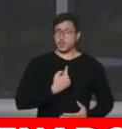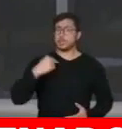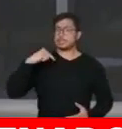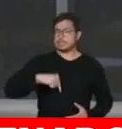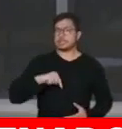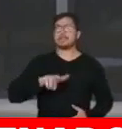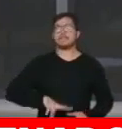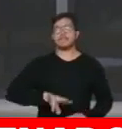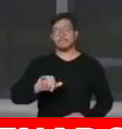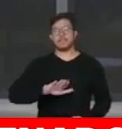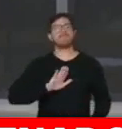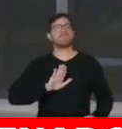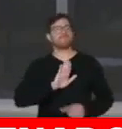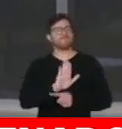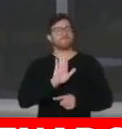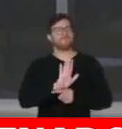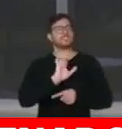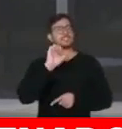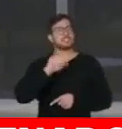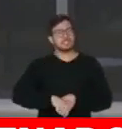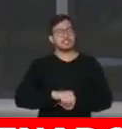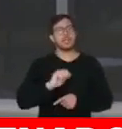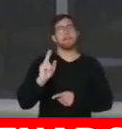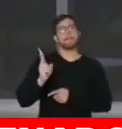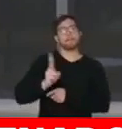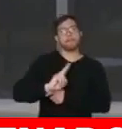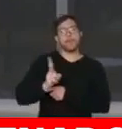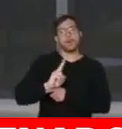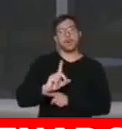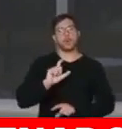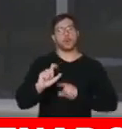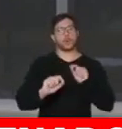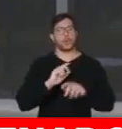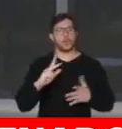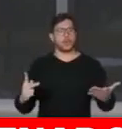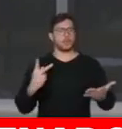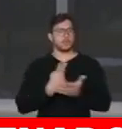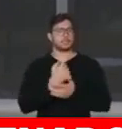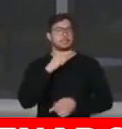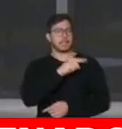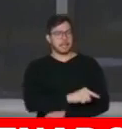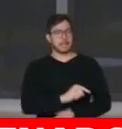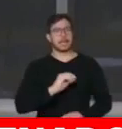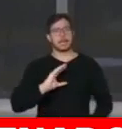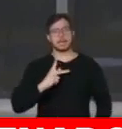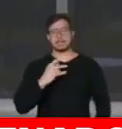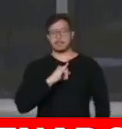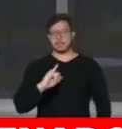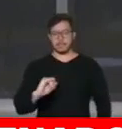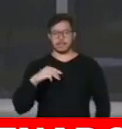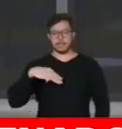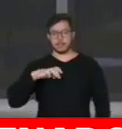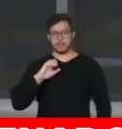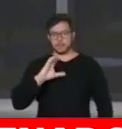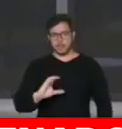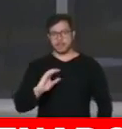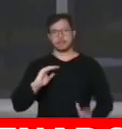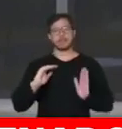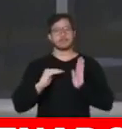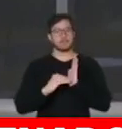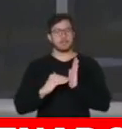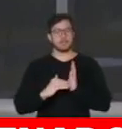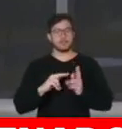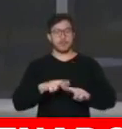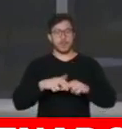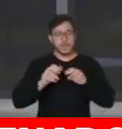vamos ajudar, monitorando também a CPI do Senado sobre esse tema, porque educação não pode ser antro de corrupção.